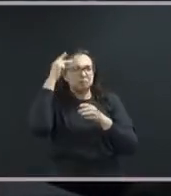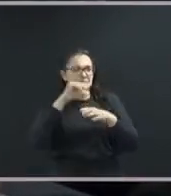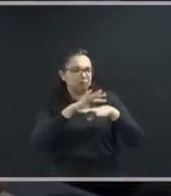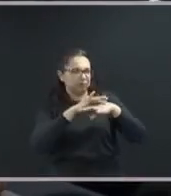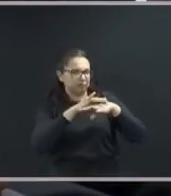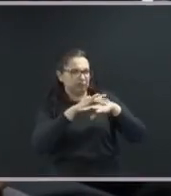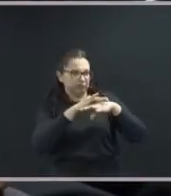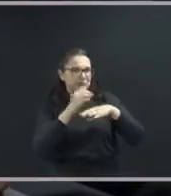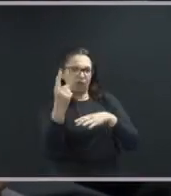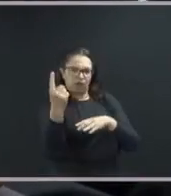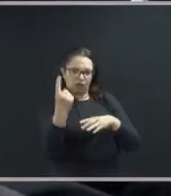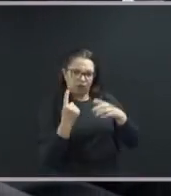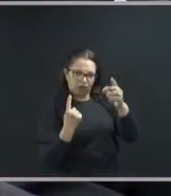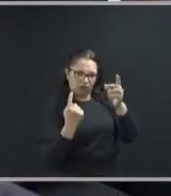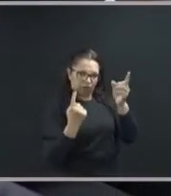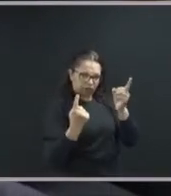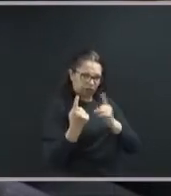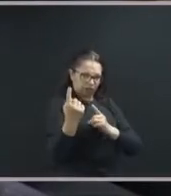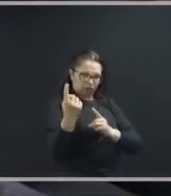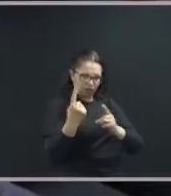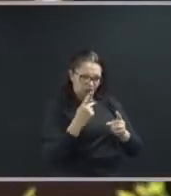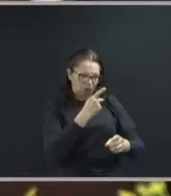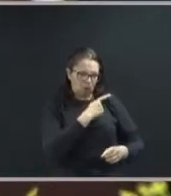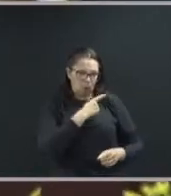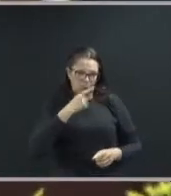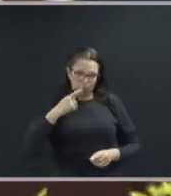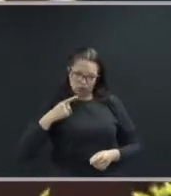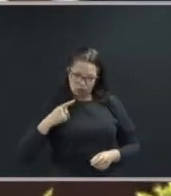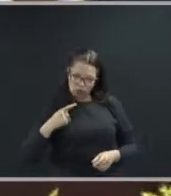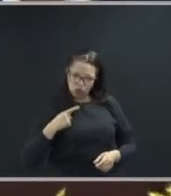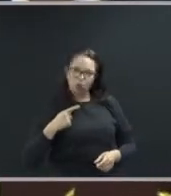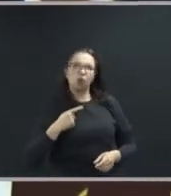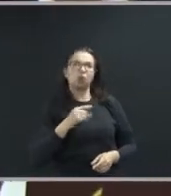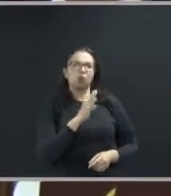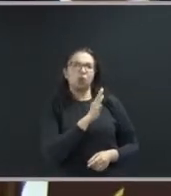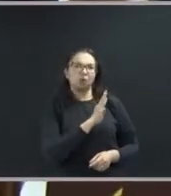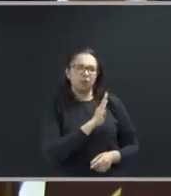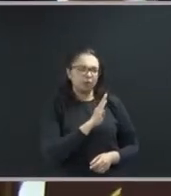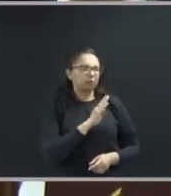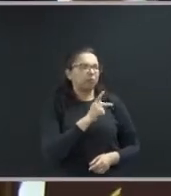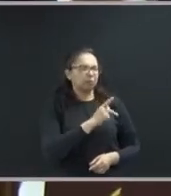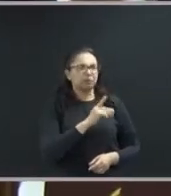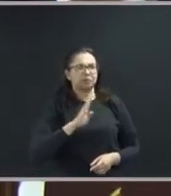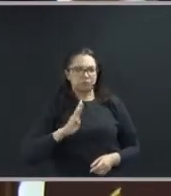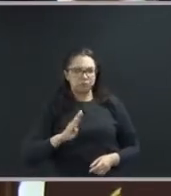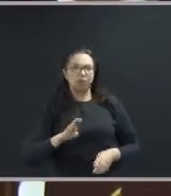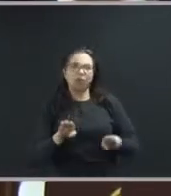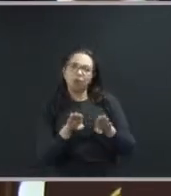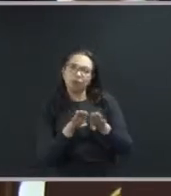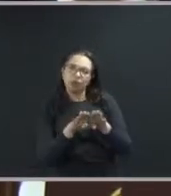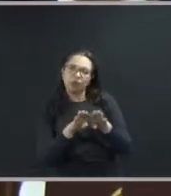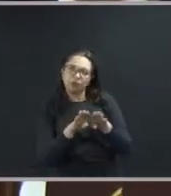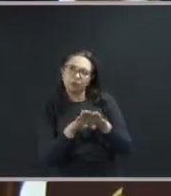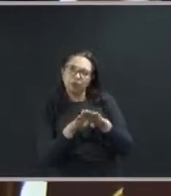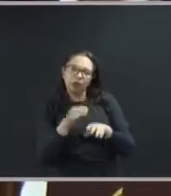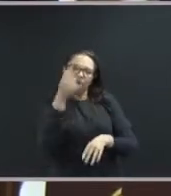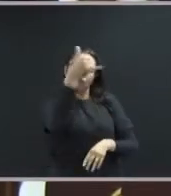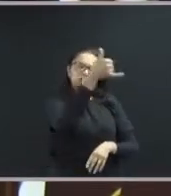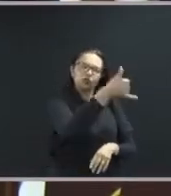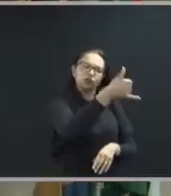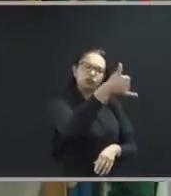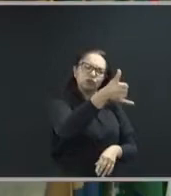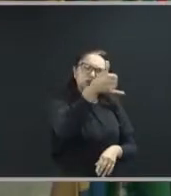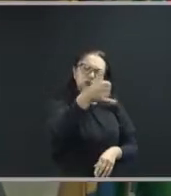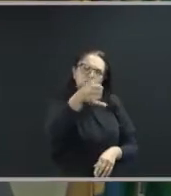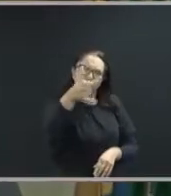o vidrinho para orar. Aqui vem o pastor aqui ora e os irmãos lá embaixo só ungem, e ungem em nome de Jesus, em nome de Jesus. Porque o irmão